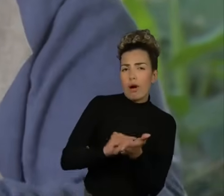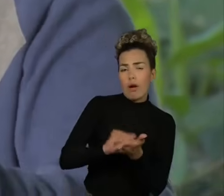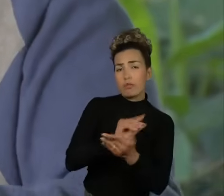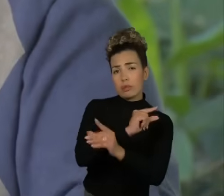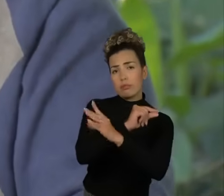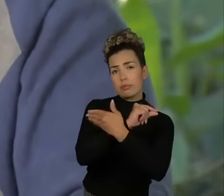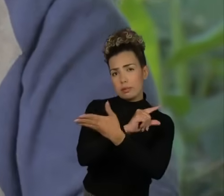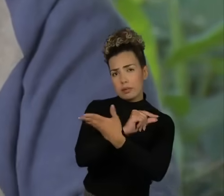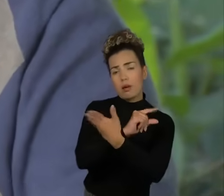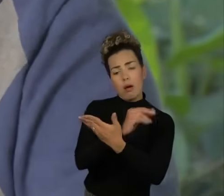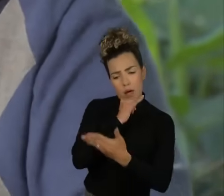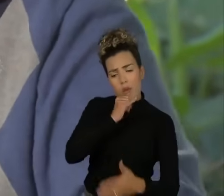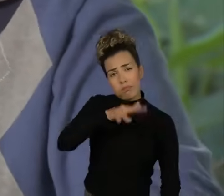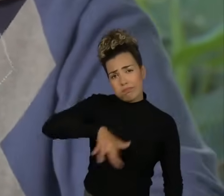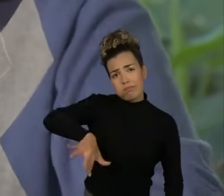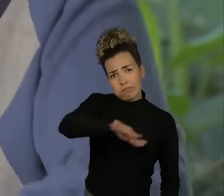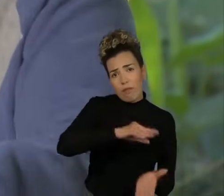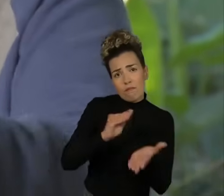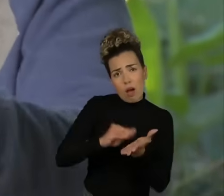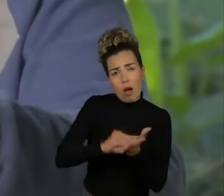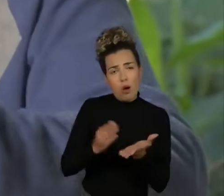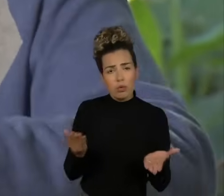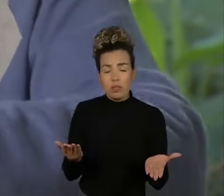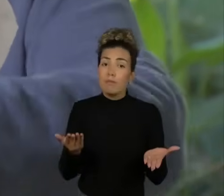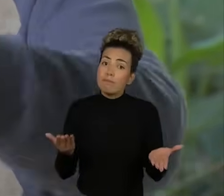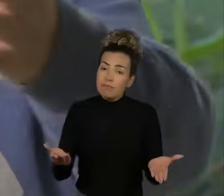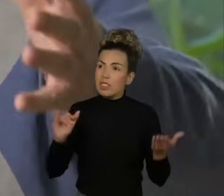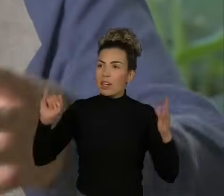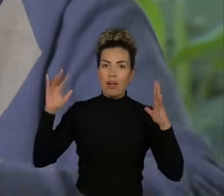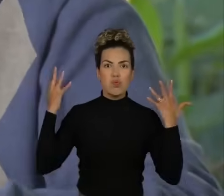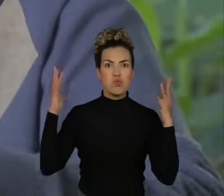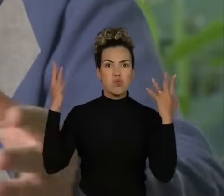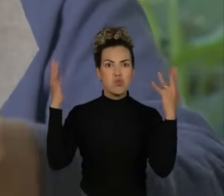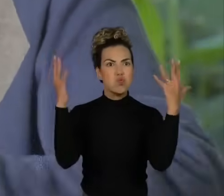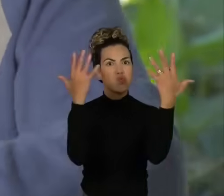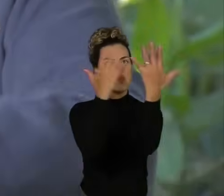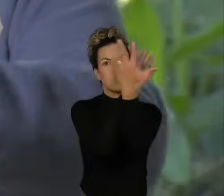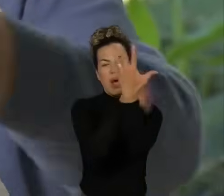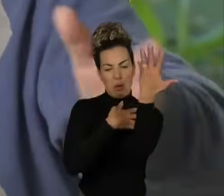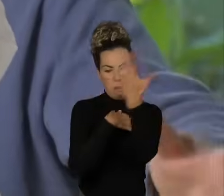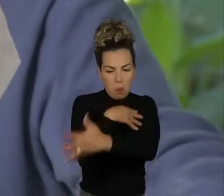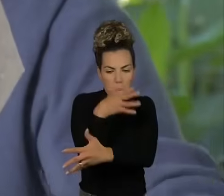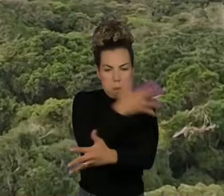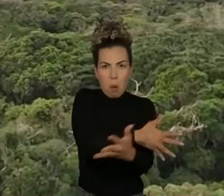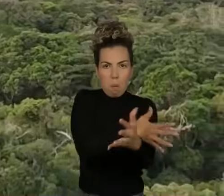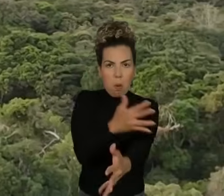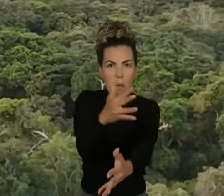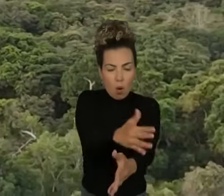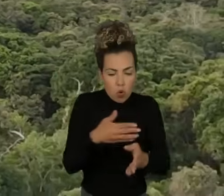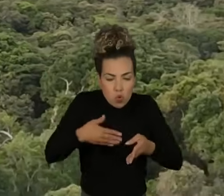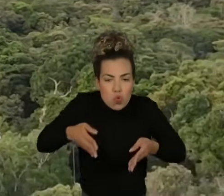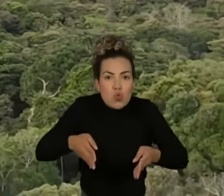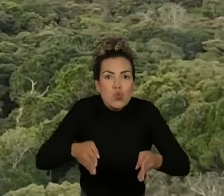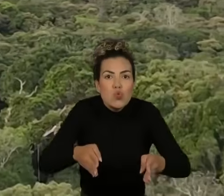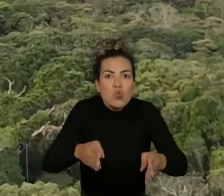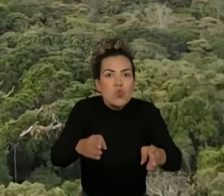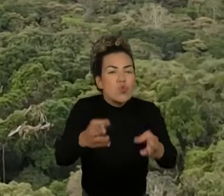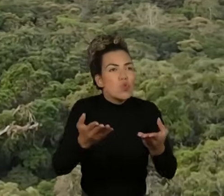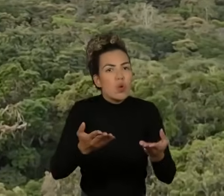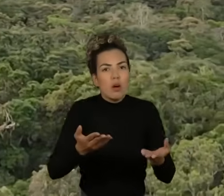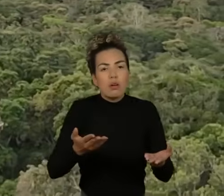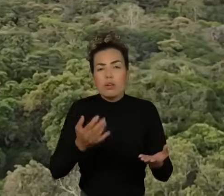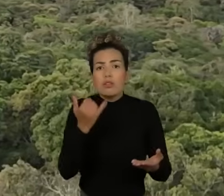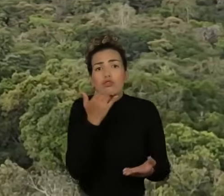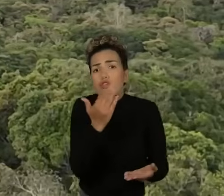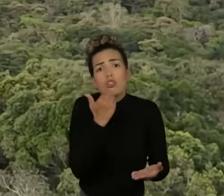gente restabelecer corredores, a cidade continuar crescendo e ocupar esses corredores. A gente realmente tem que ter